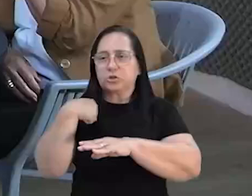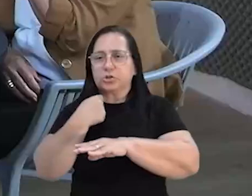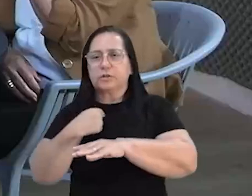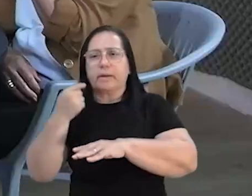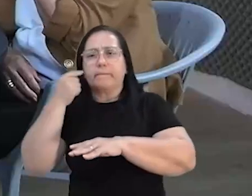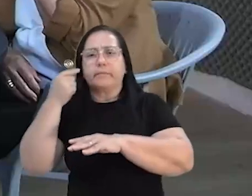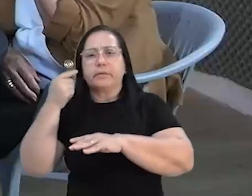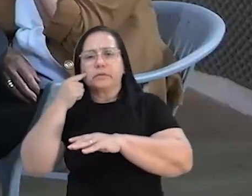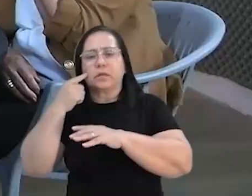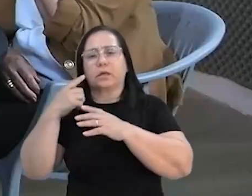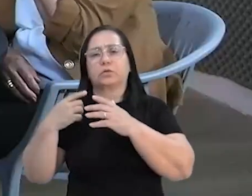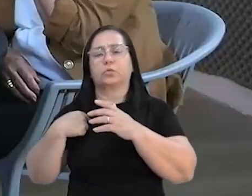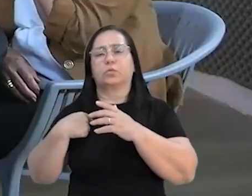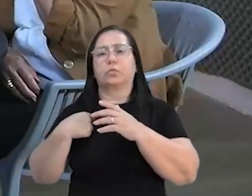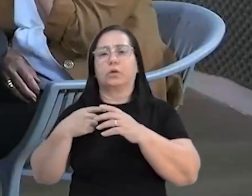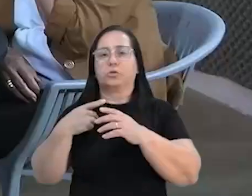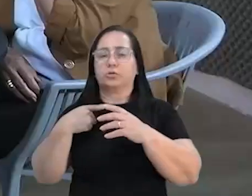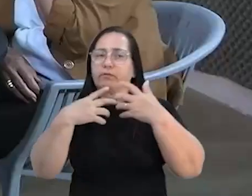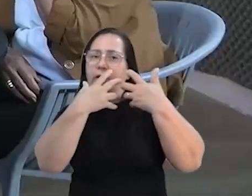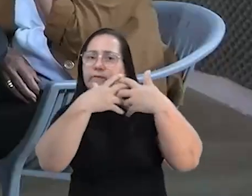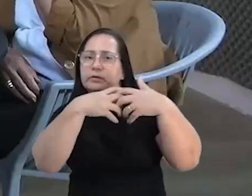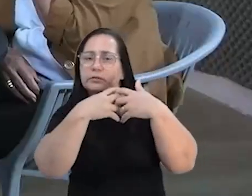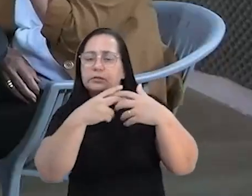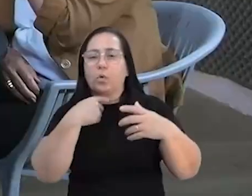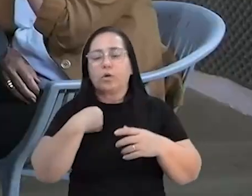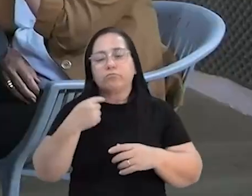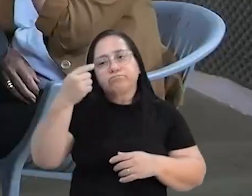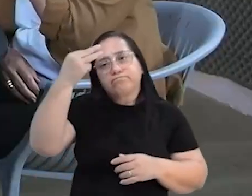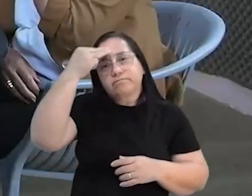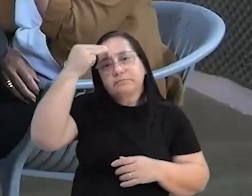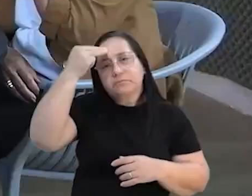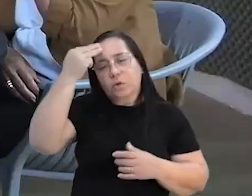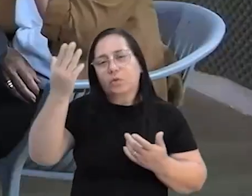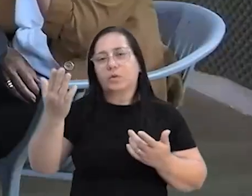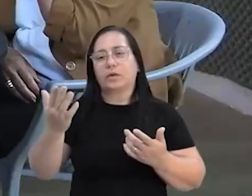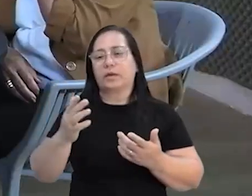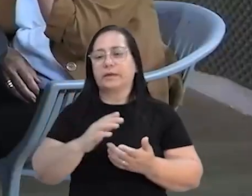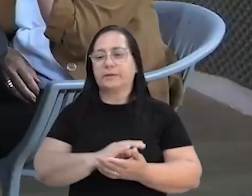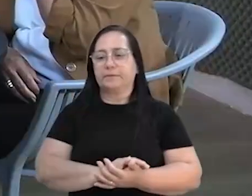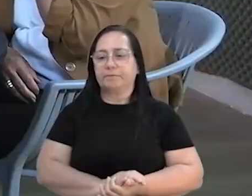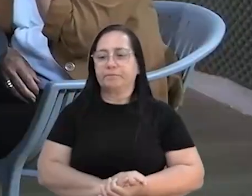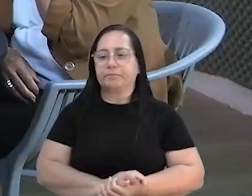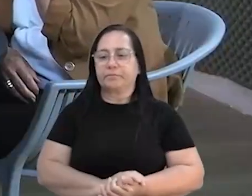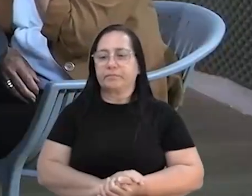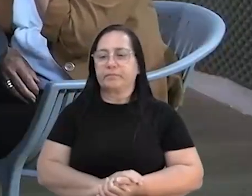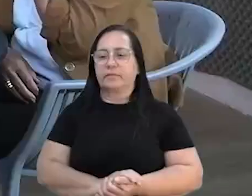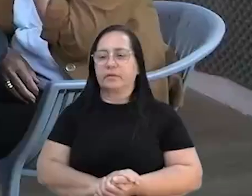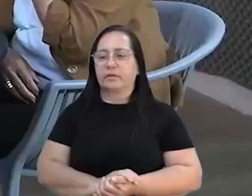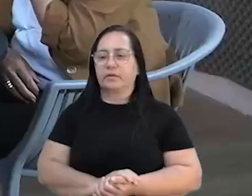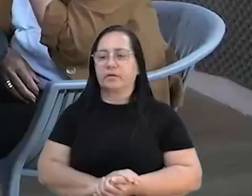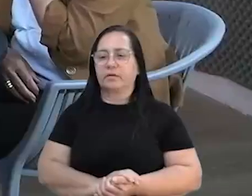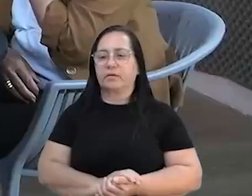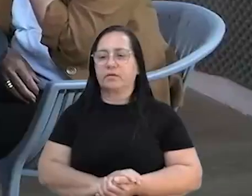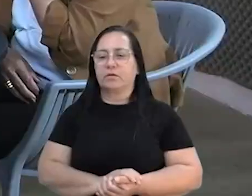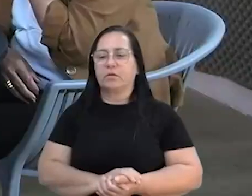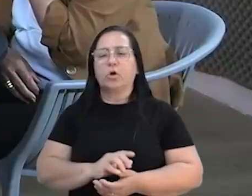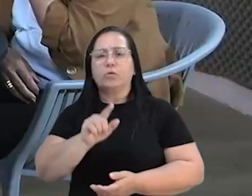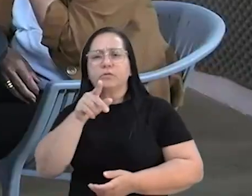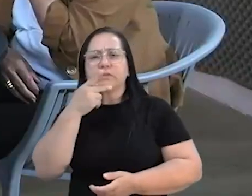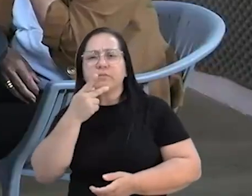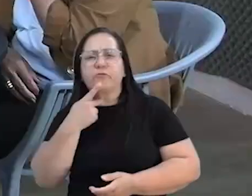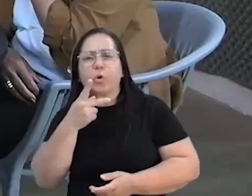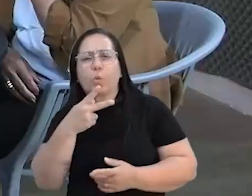antes da gente passar por esses slides. Isso ficou na minha mente, a Aninha que trouxe, né? Onde foi que você viu aquilo